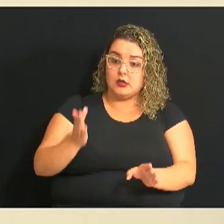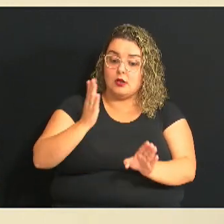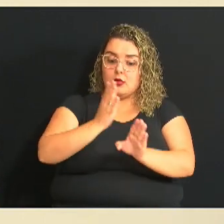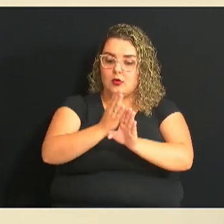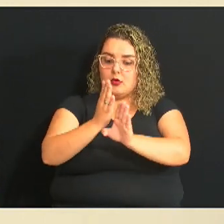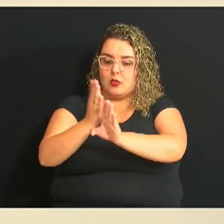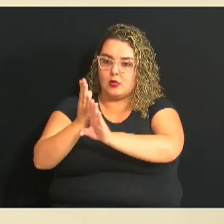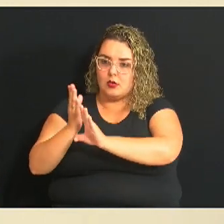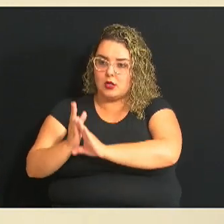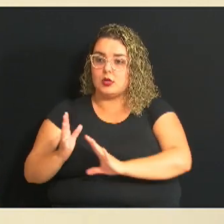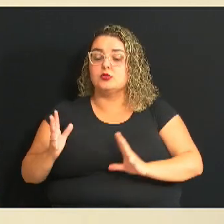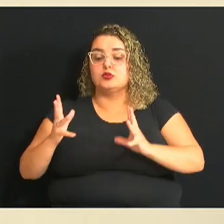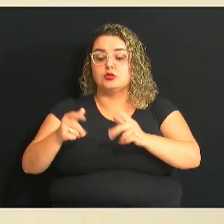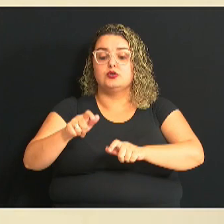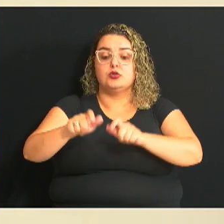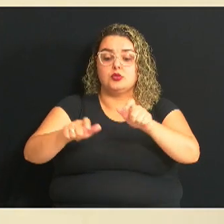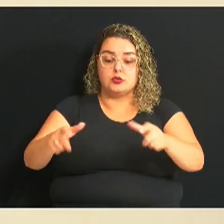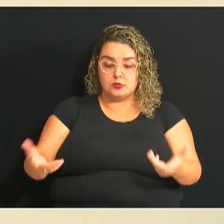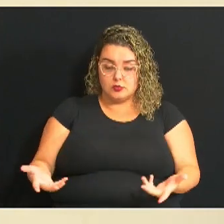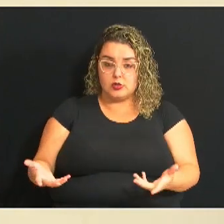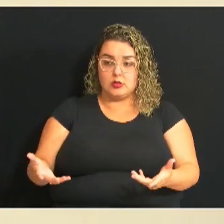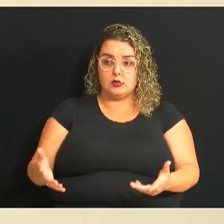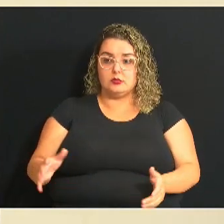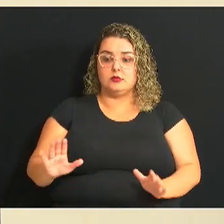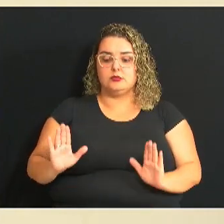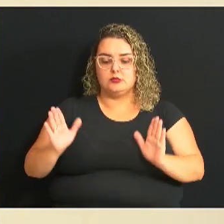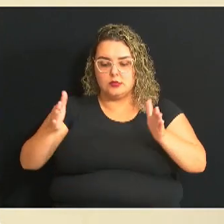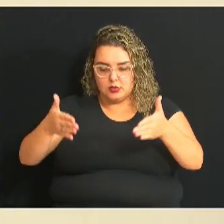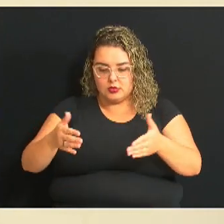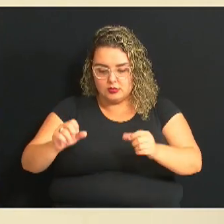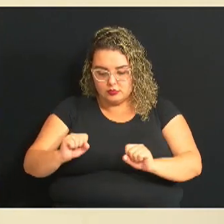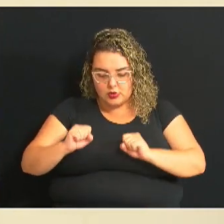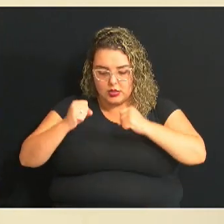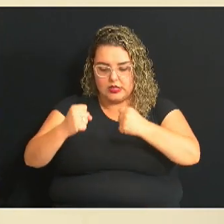de todo esse pessoal da causa animal, que se torna